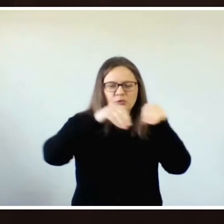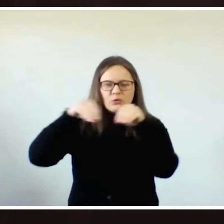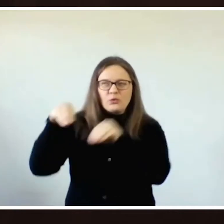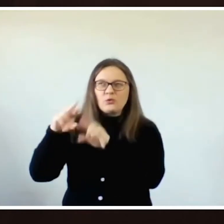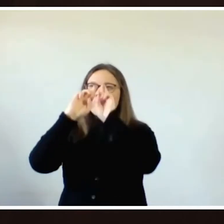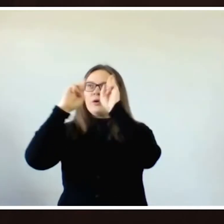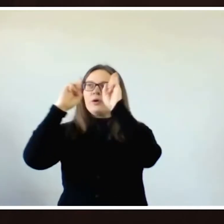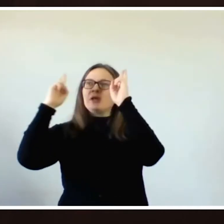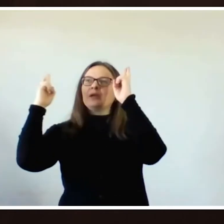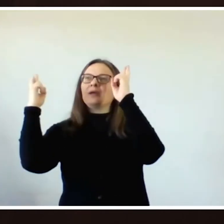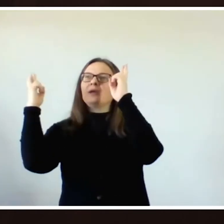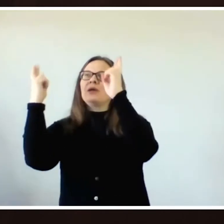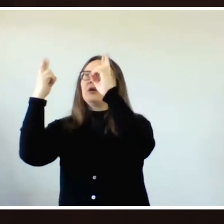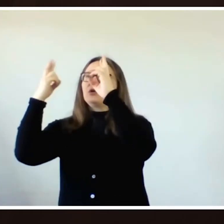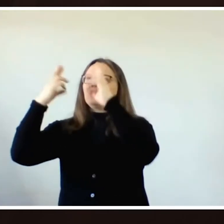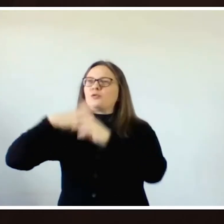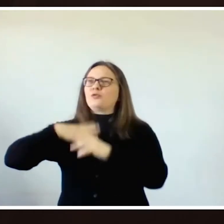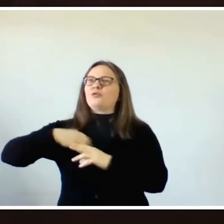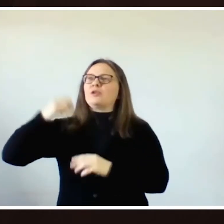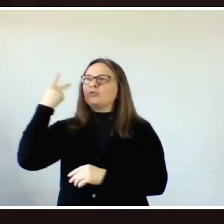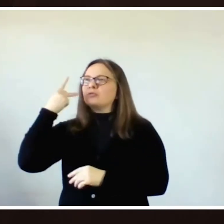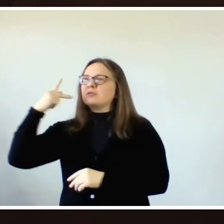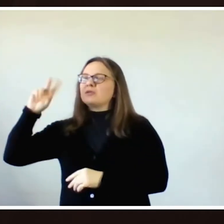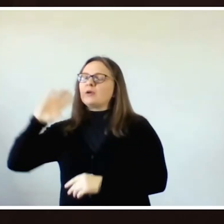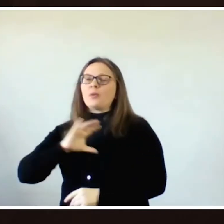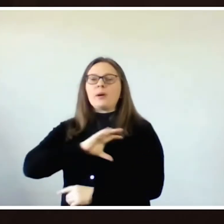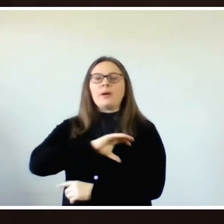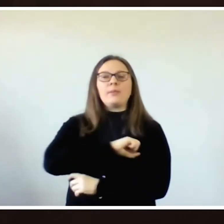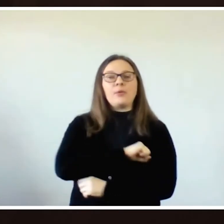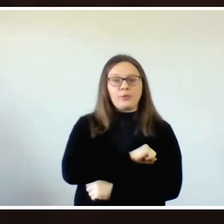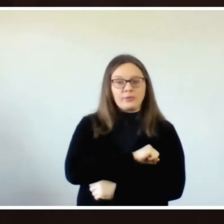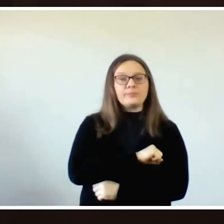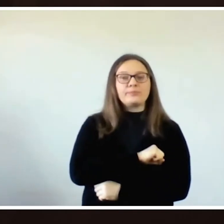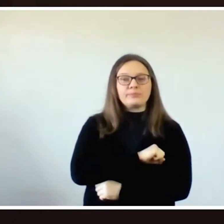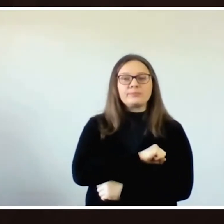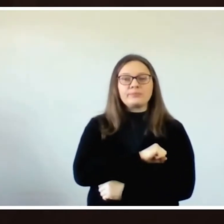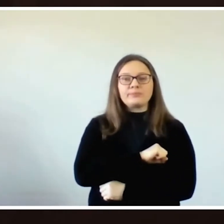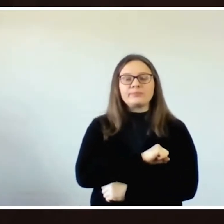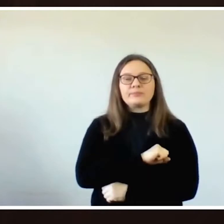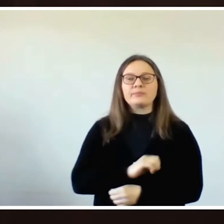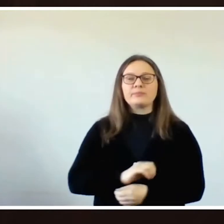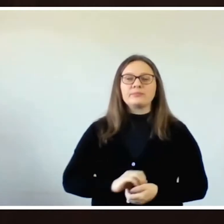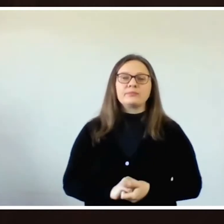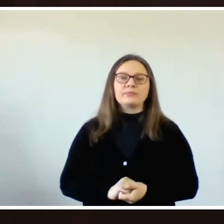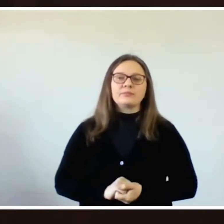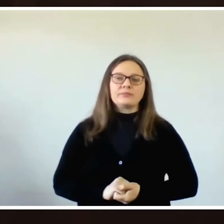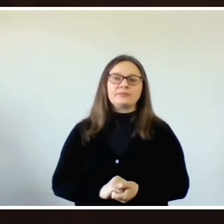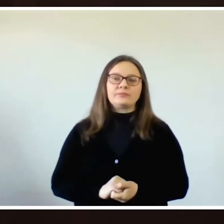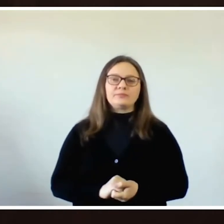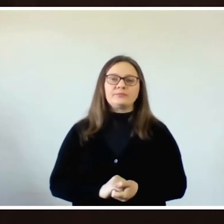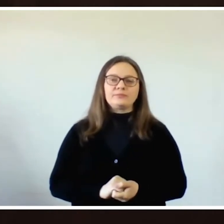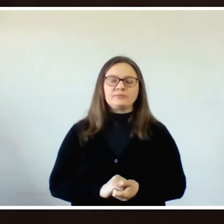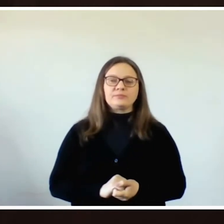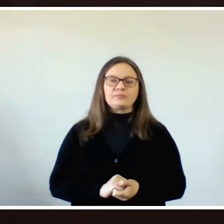libertou debaixo da autoridade das trevas, Ele nos colocou no reino do Filho amado de Deus. Tá?